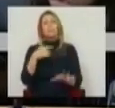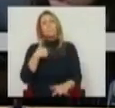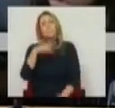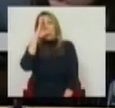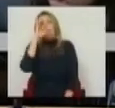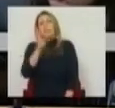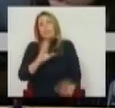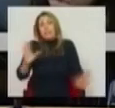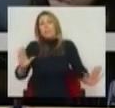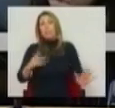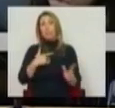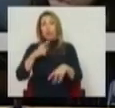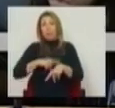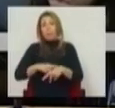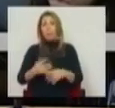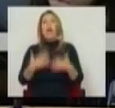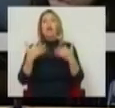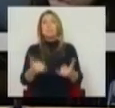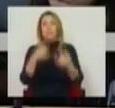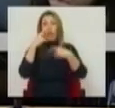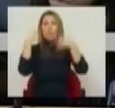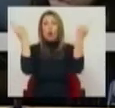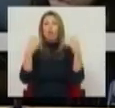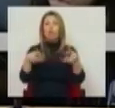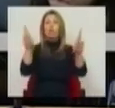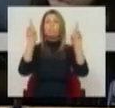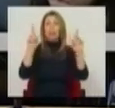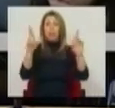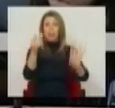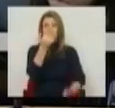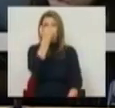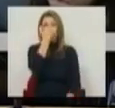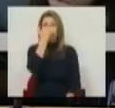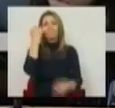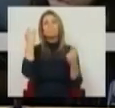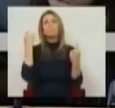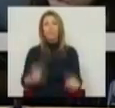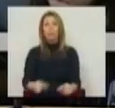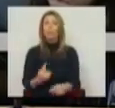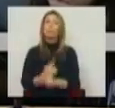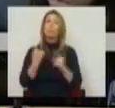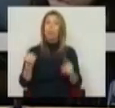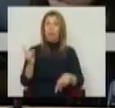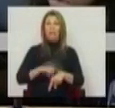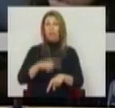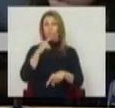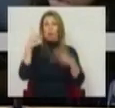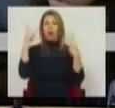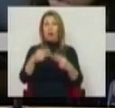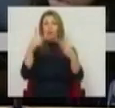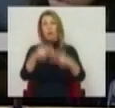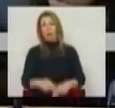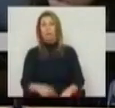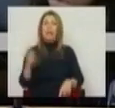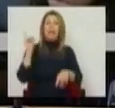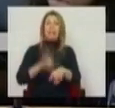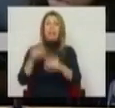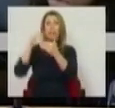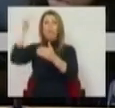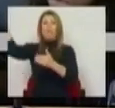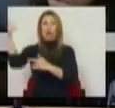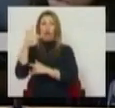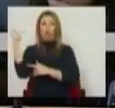seguiu revelou que essas expectativas sairiam goradas. Foi o período da austeridade, foi o período da intervenção externa,